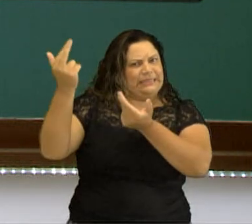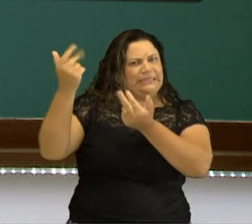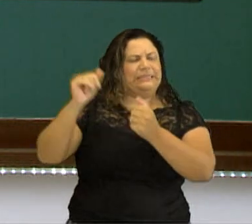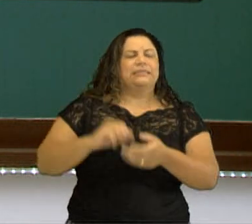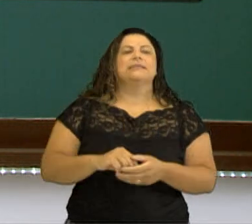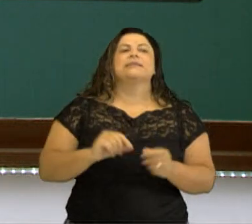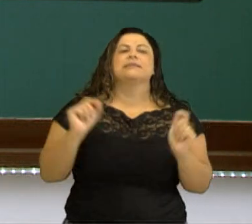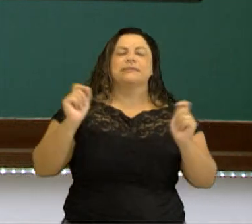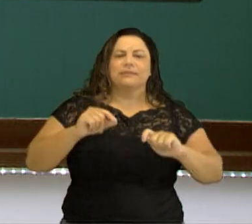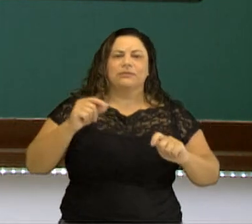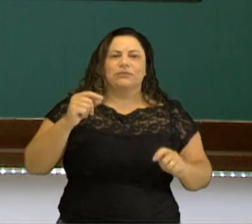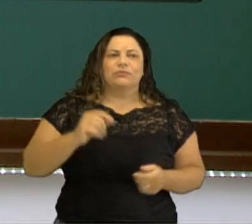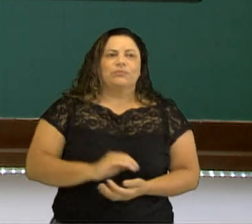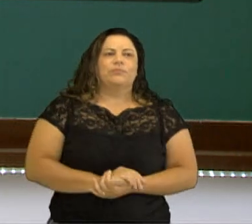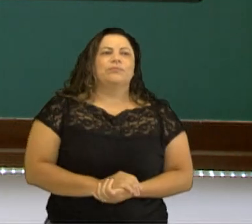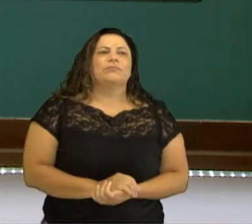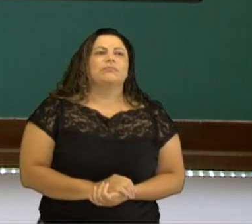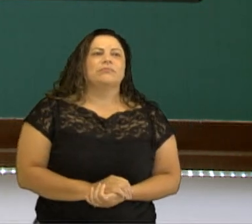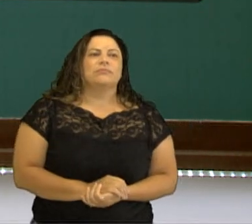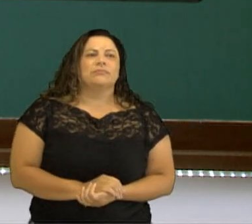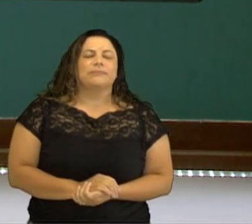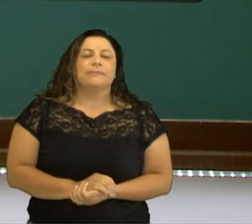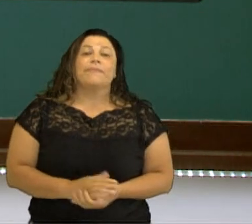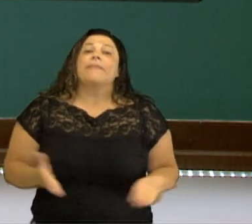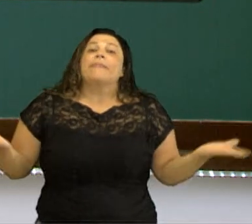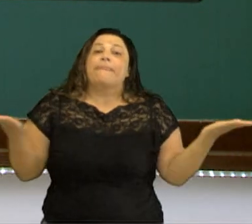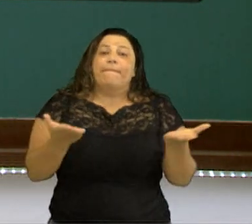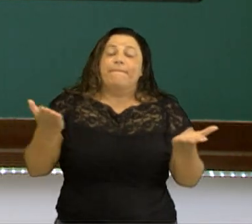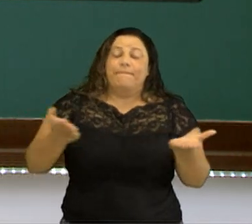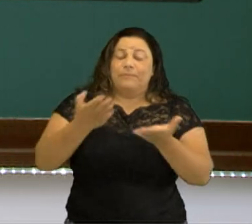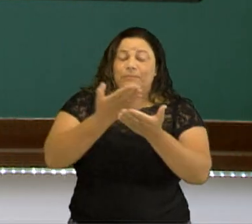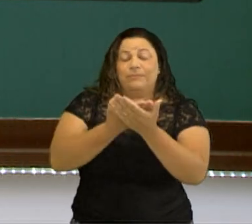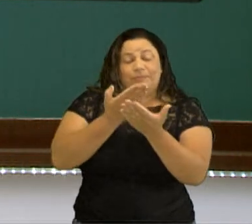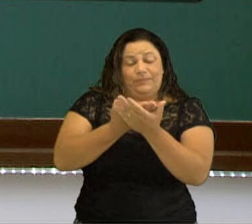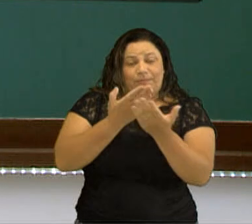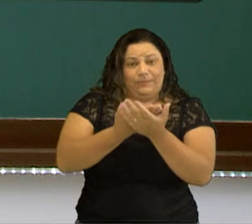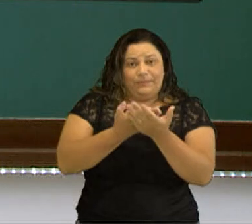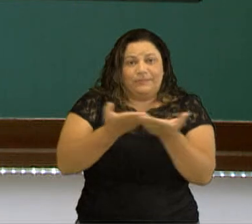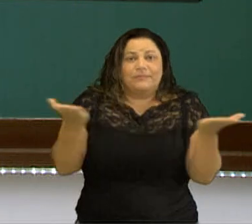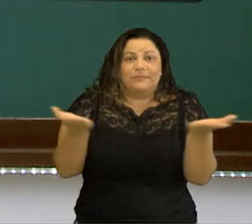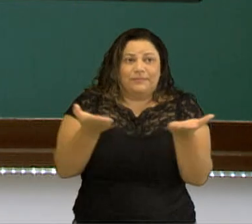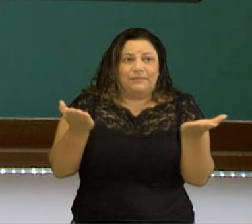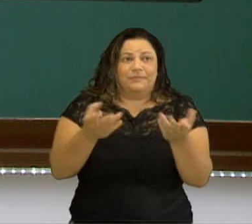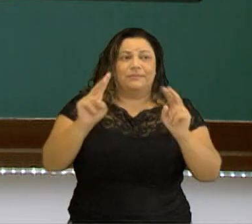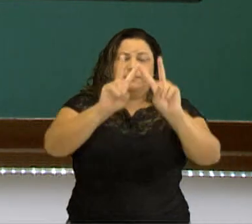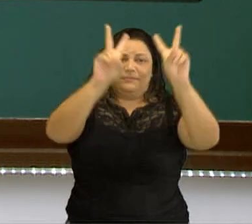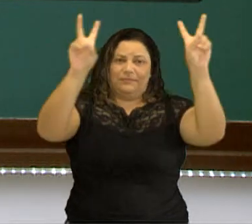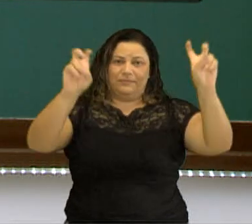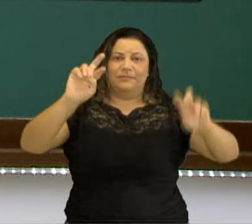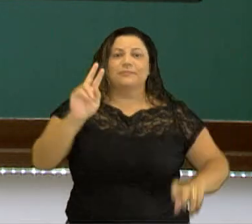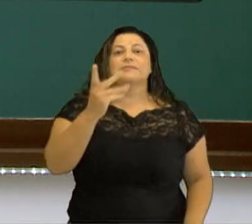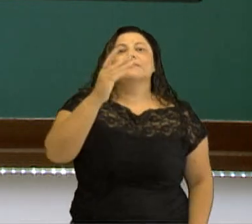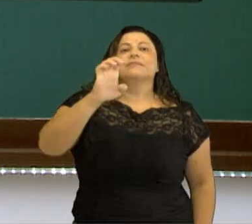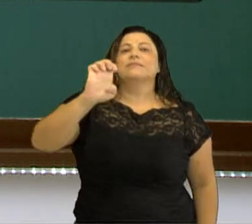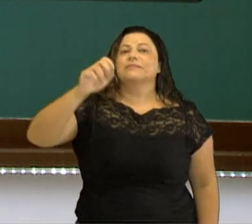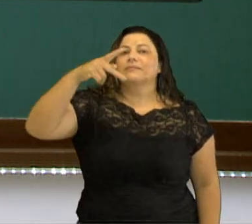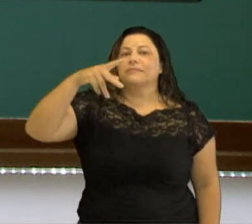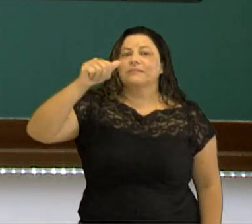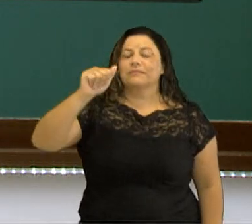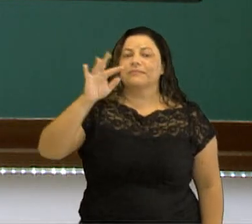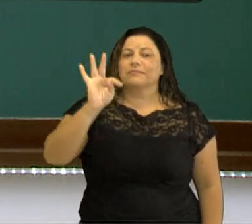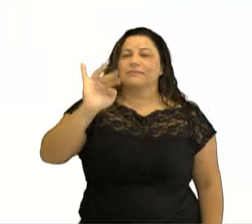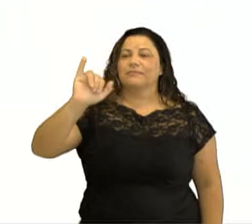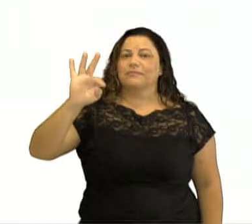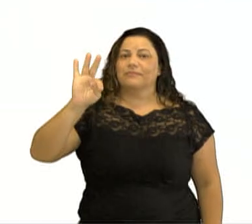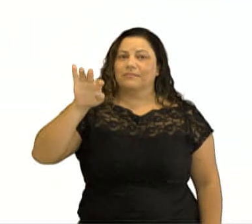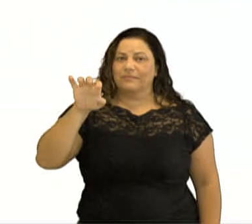que podemos ter. Vamos começar a aula de hoje falando sobre a hepatite viral. Por que hepatite viral? Porque